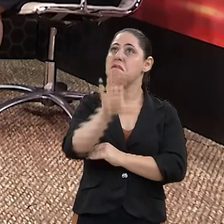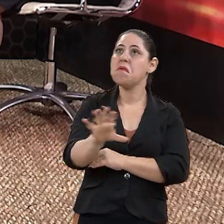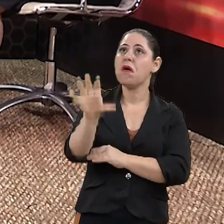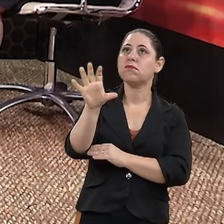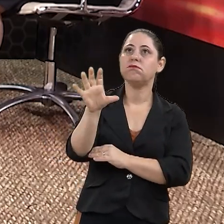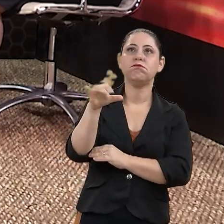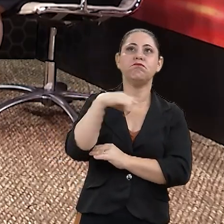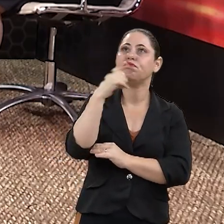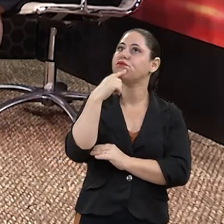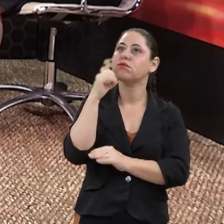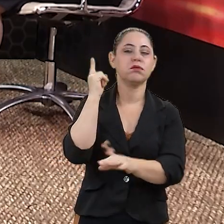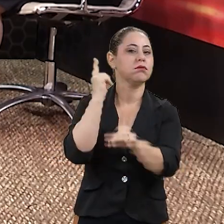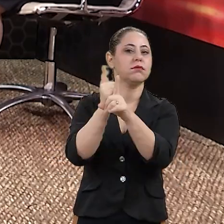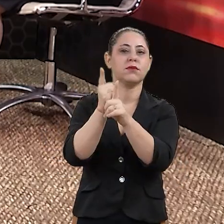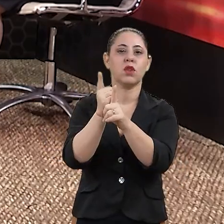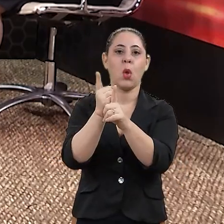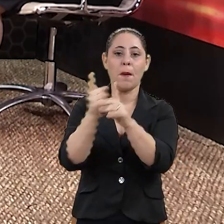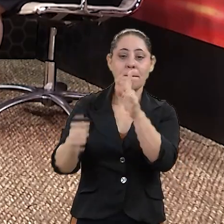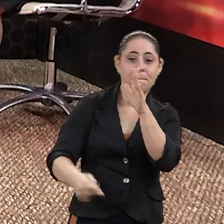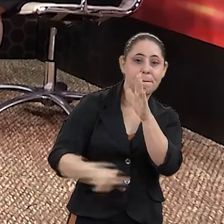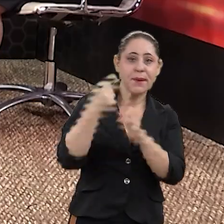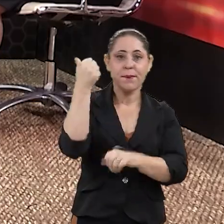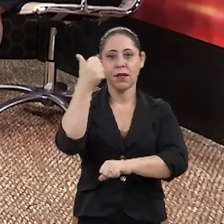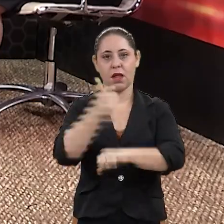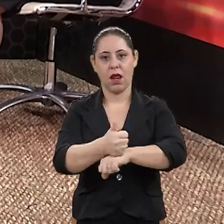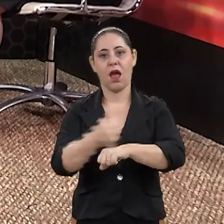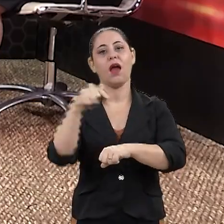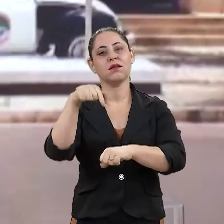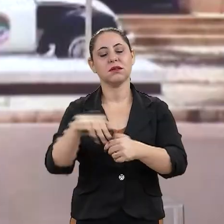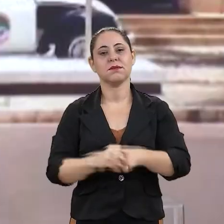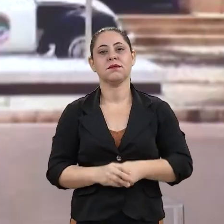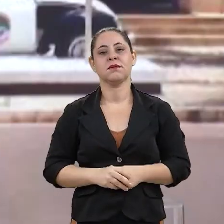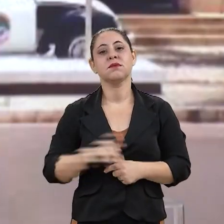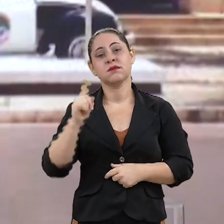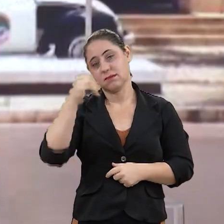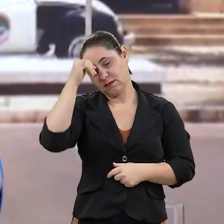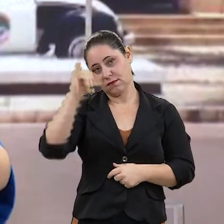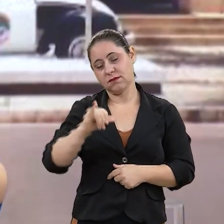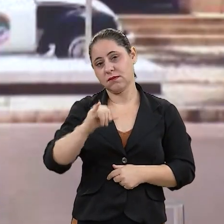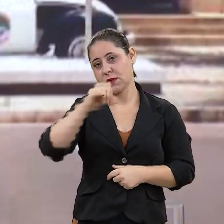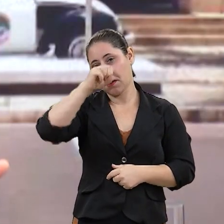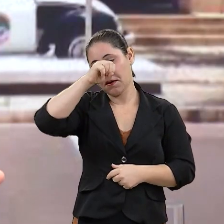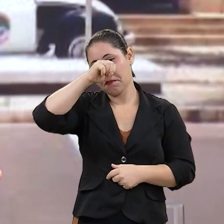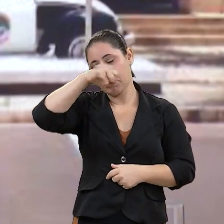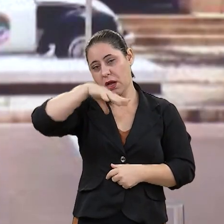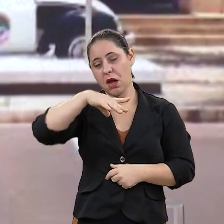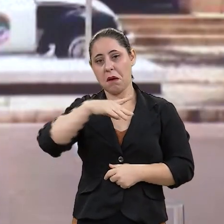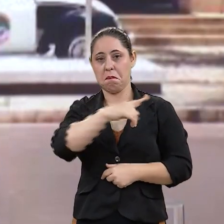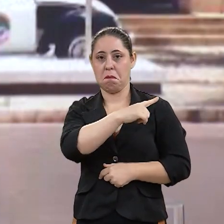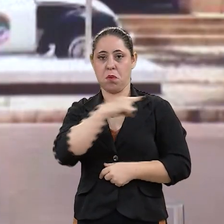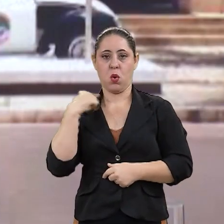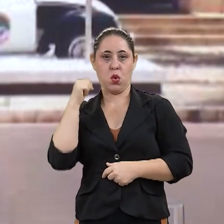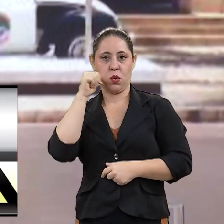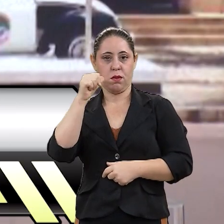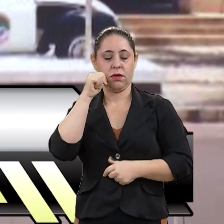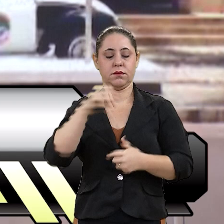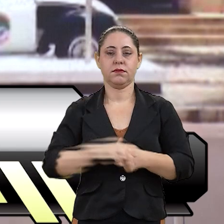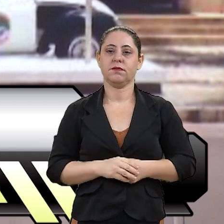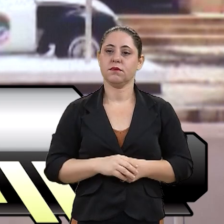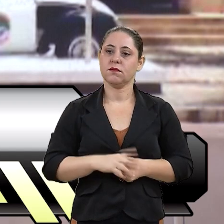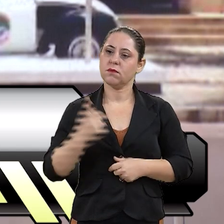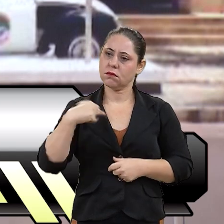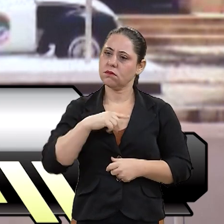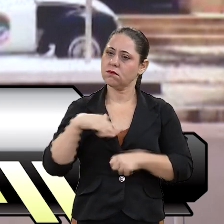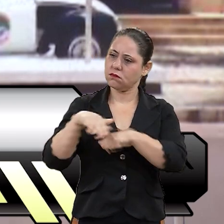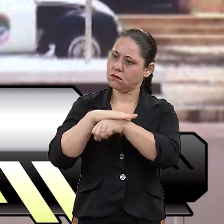pioneiro. E aí, isso é prevenir o feminicídio, inclusive. Nós falamos muito da Lei Maria da Penha, e a Lei Maria da Penha é importante